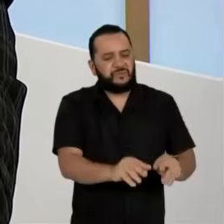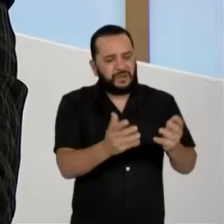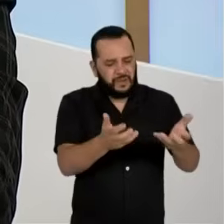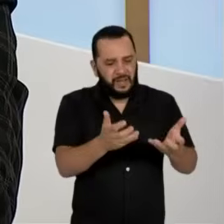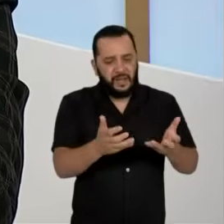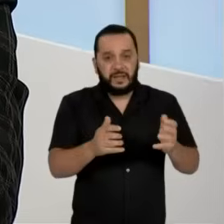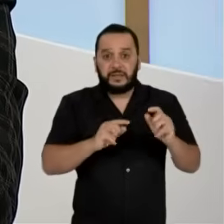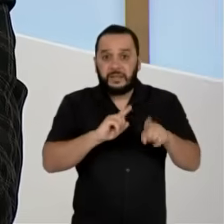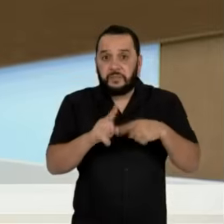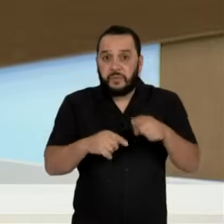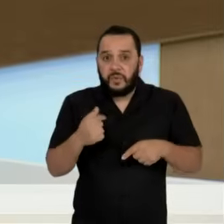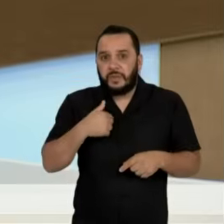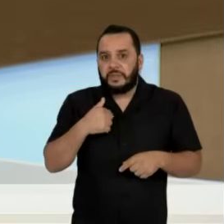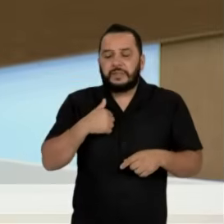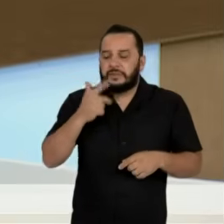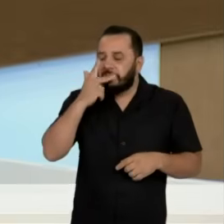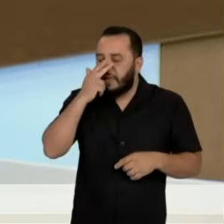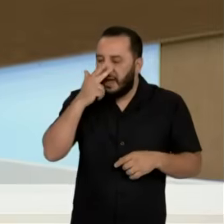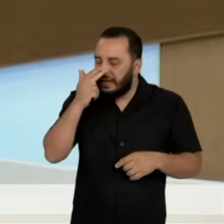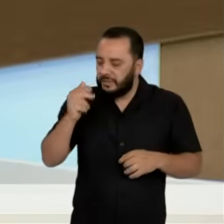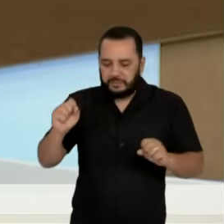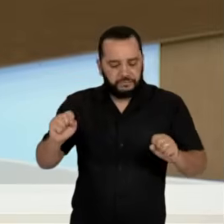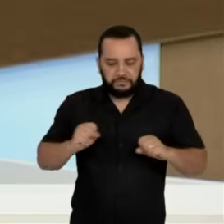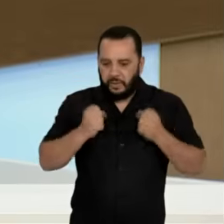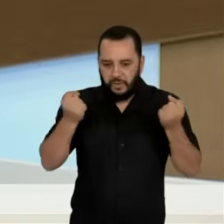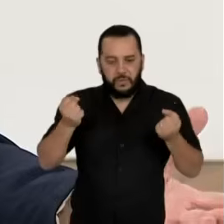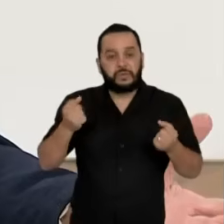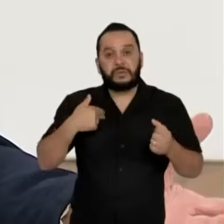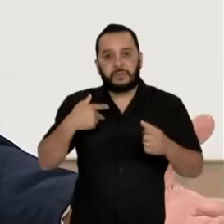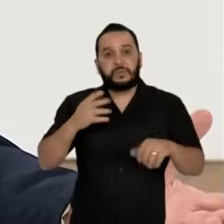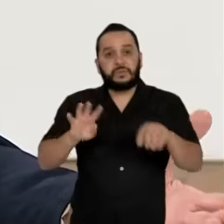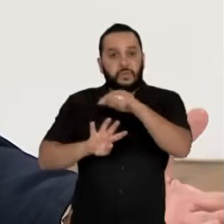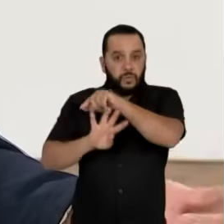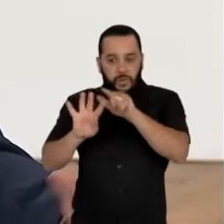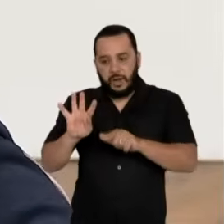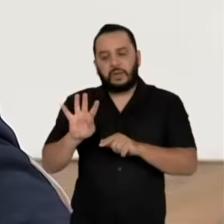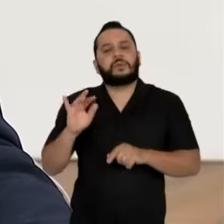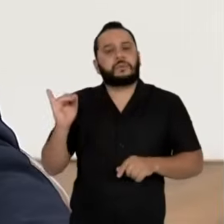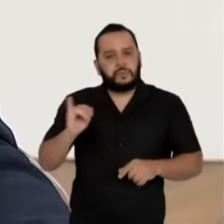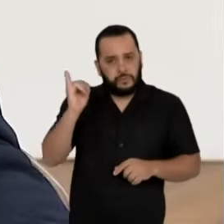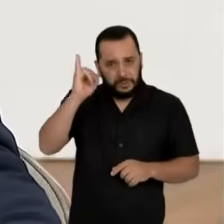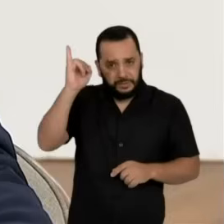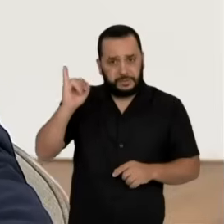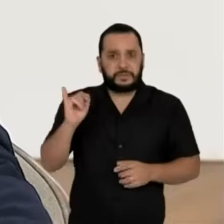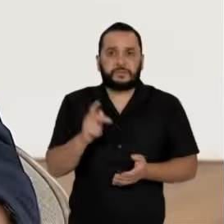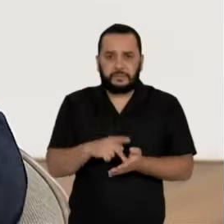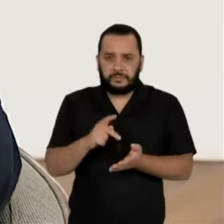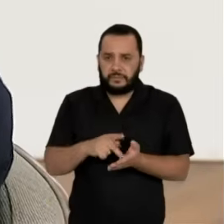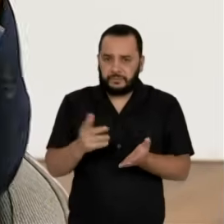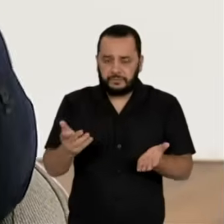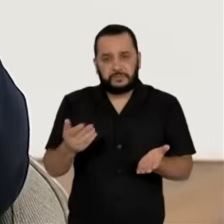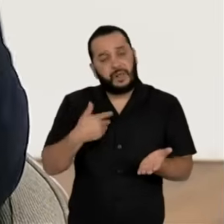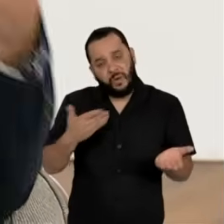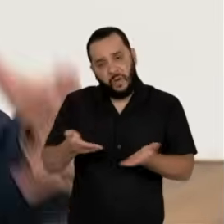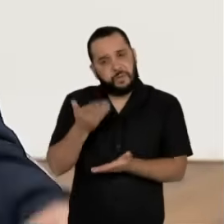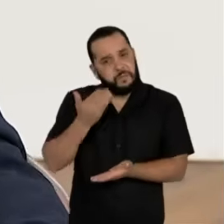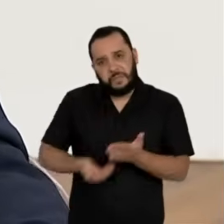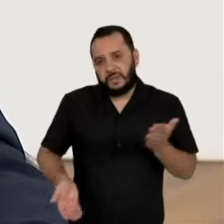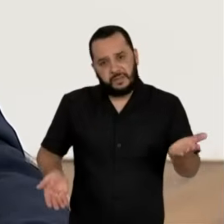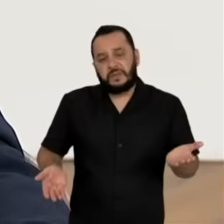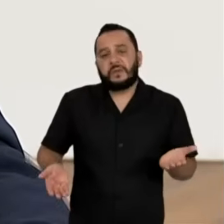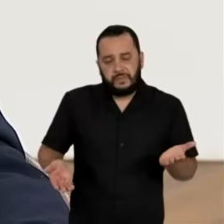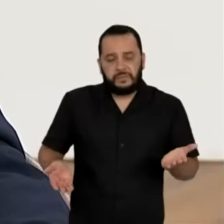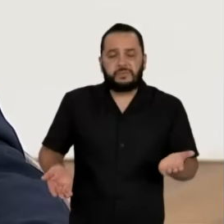dizer, um sonho que foi cortado assim, o Alter do Chão perdeu uma brigada que era muito importante, né? Até para os próximos incêndios que